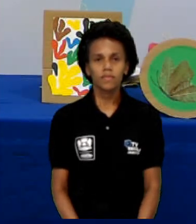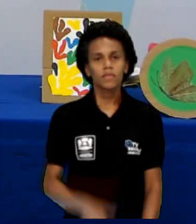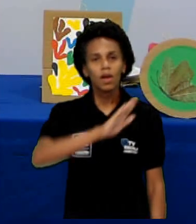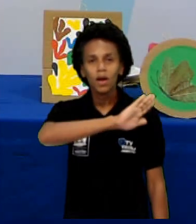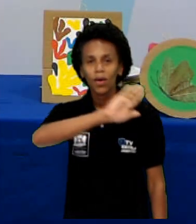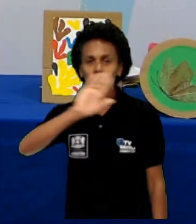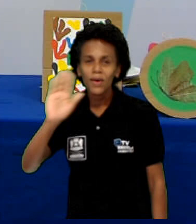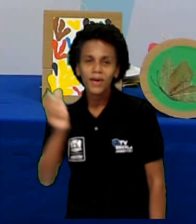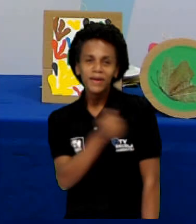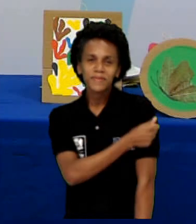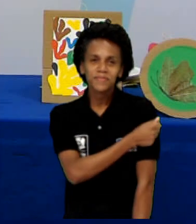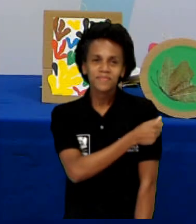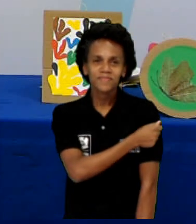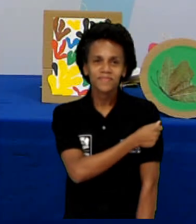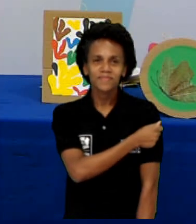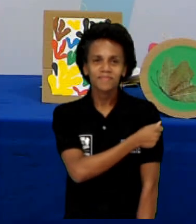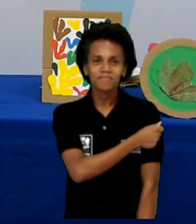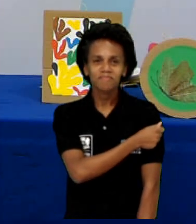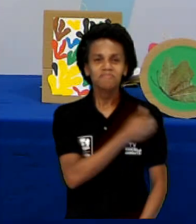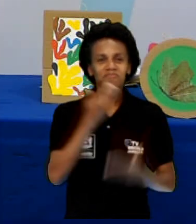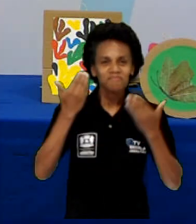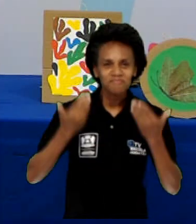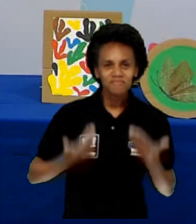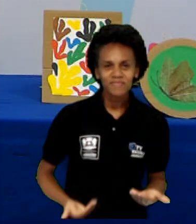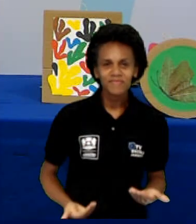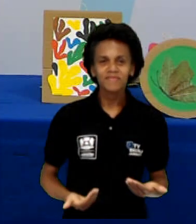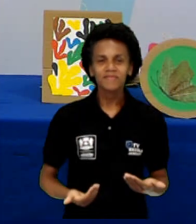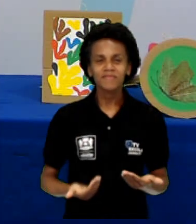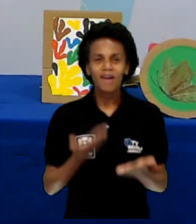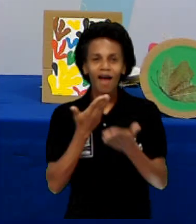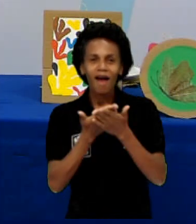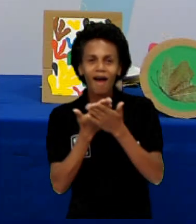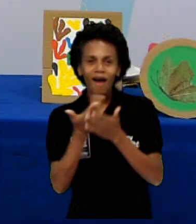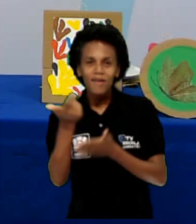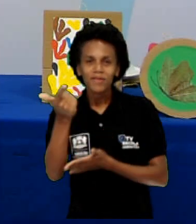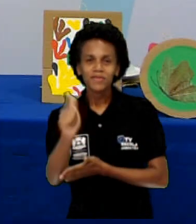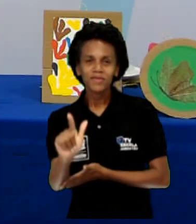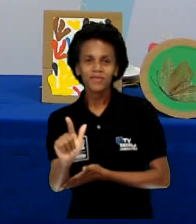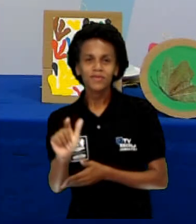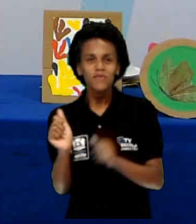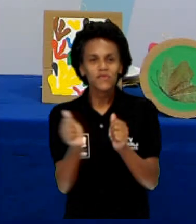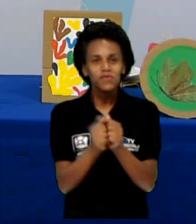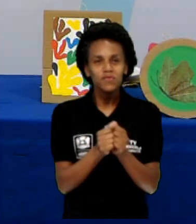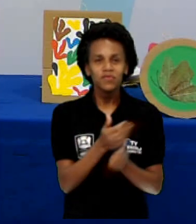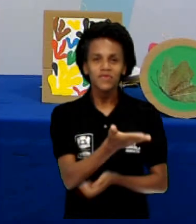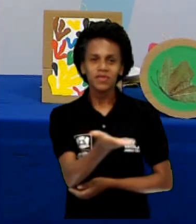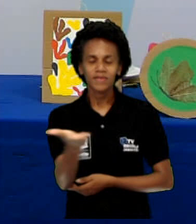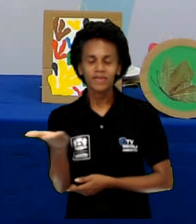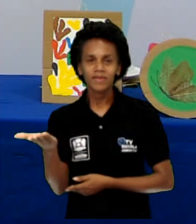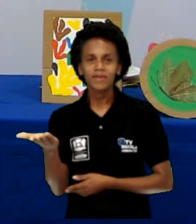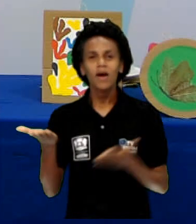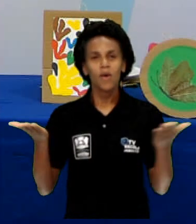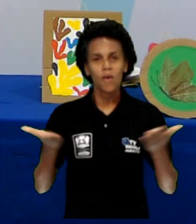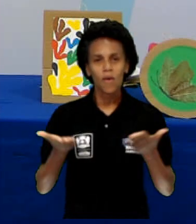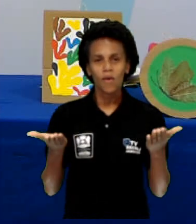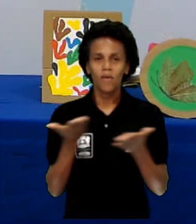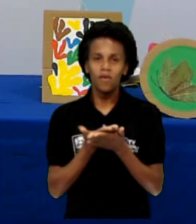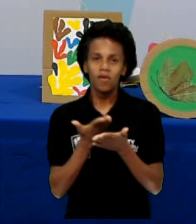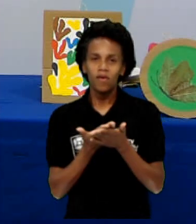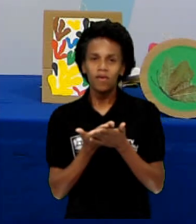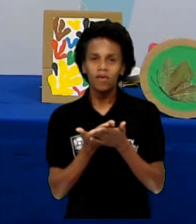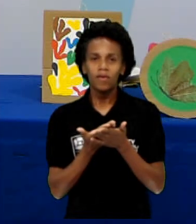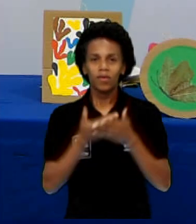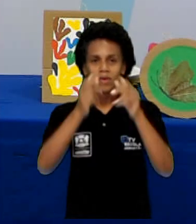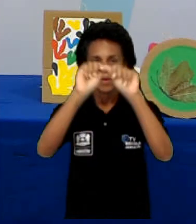Olá, estudantes! Estou eu para mais uma aula aqui com vocês. Hoje nós temos mais uma aula de arte para a turma